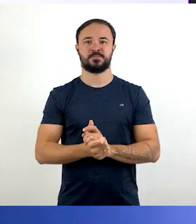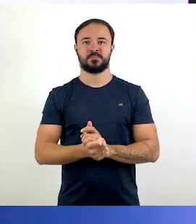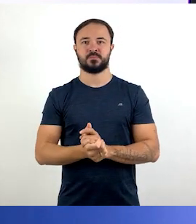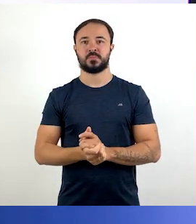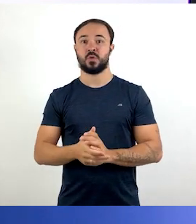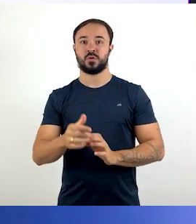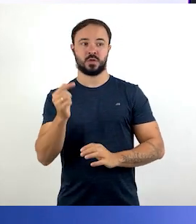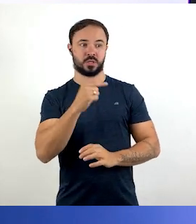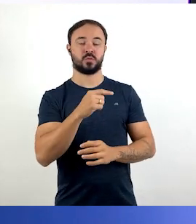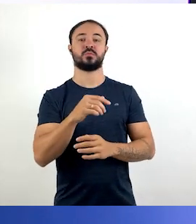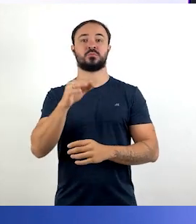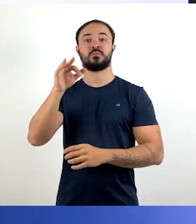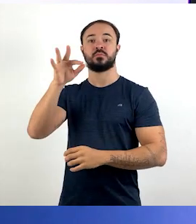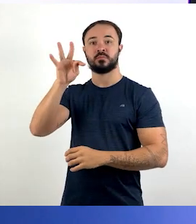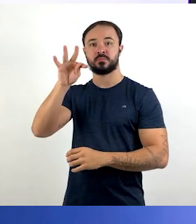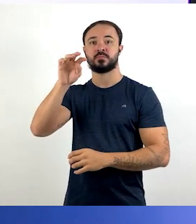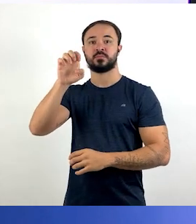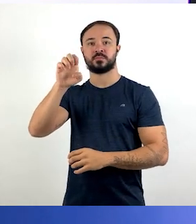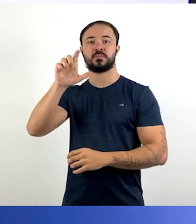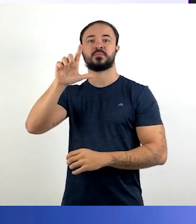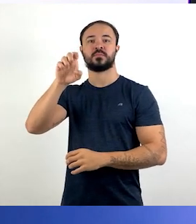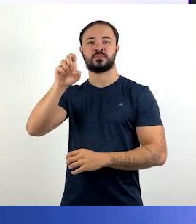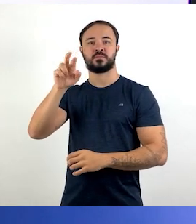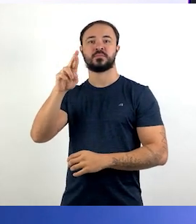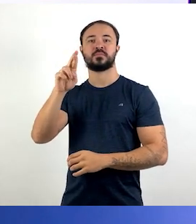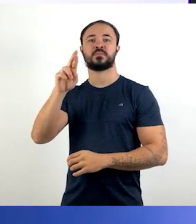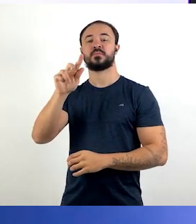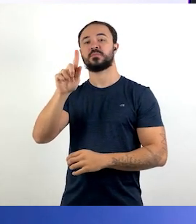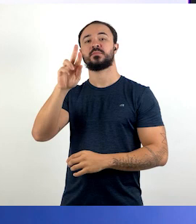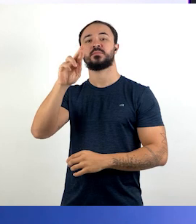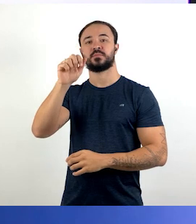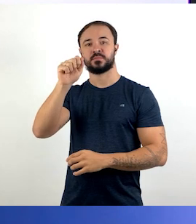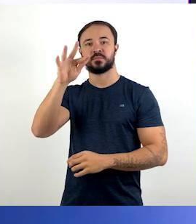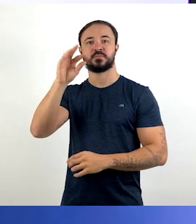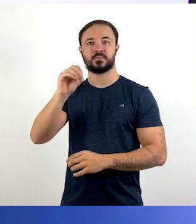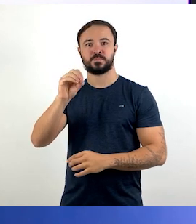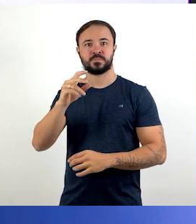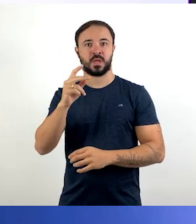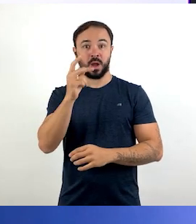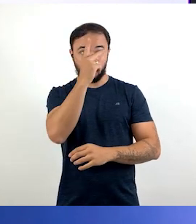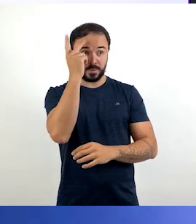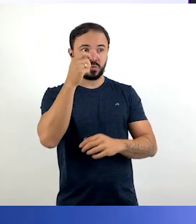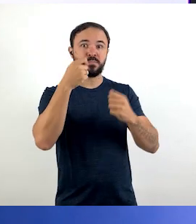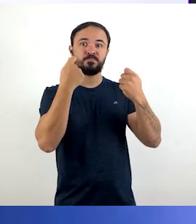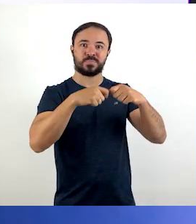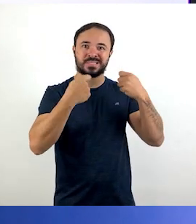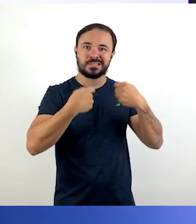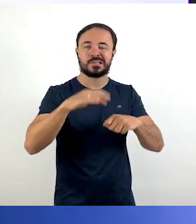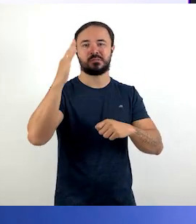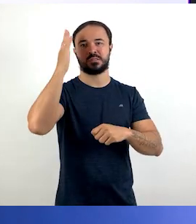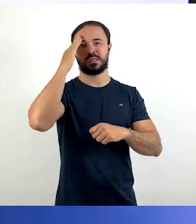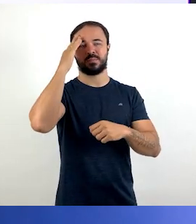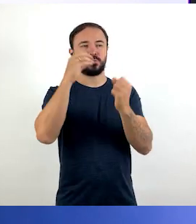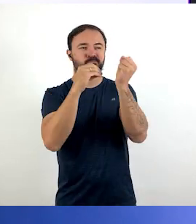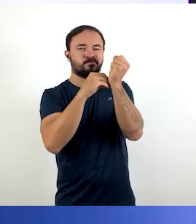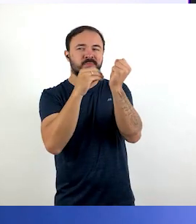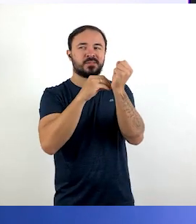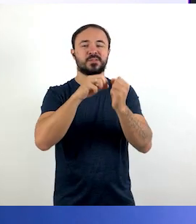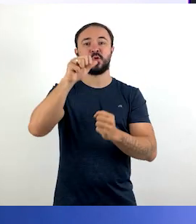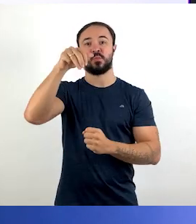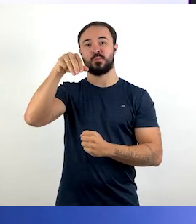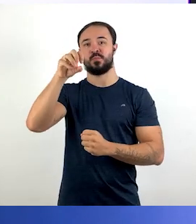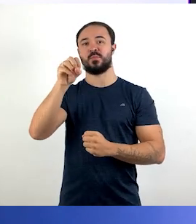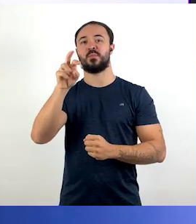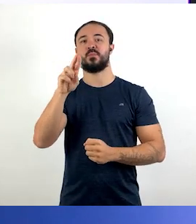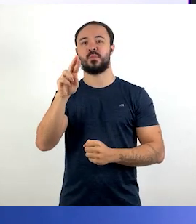telégrafo, tanto o emissor quanto o receptor, eles tinham que saber o código Morse, que é um conjunto de sinais entre ponto e